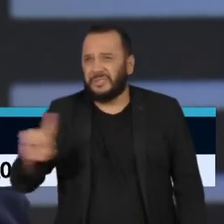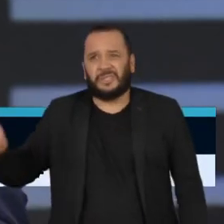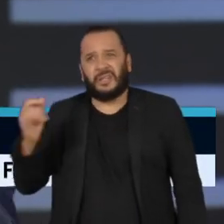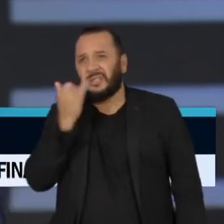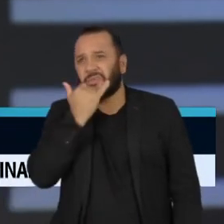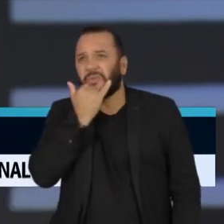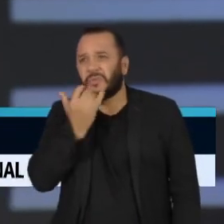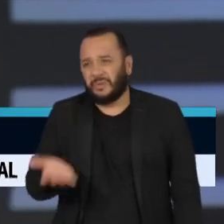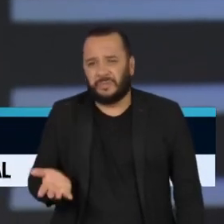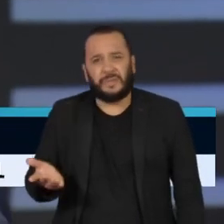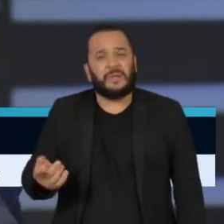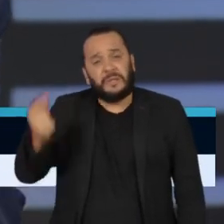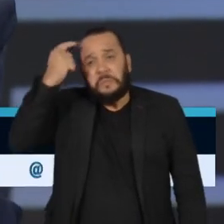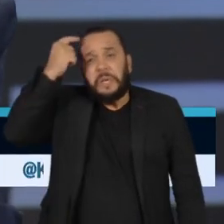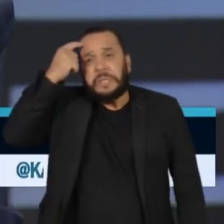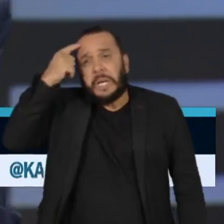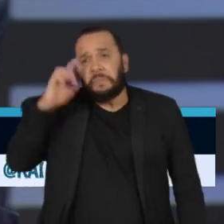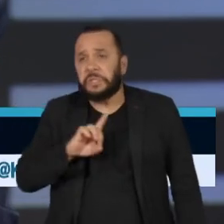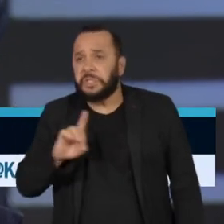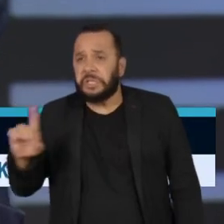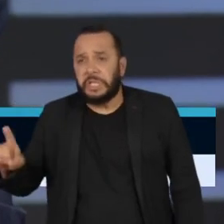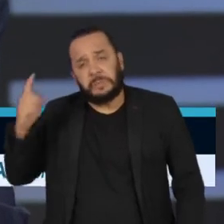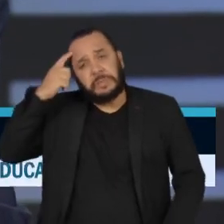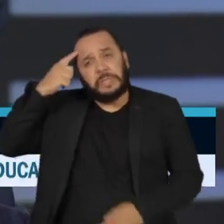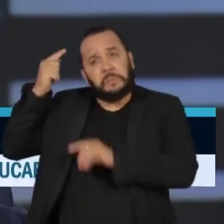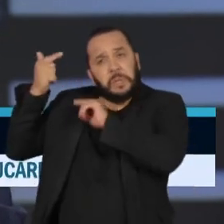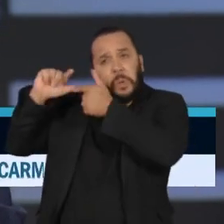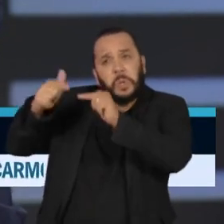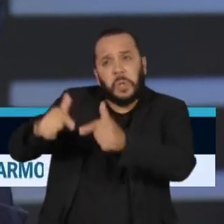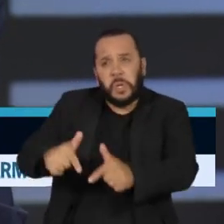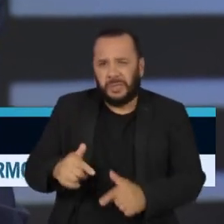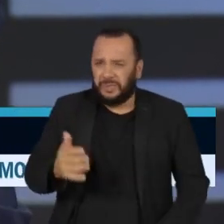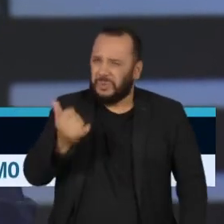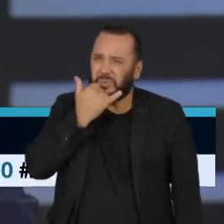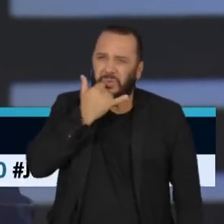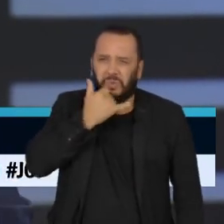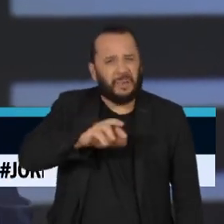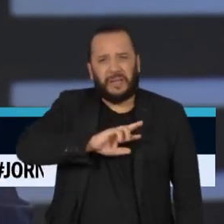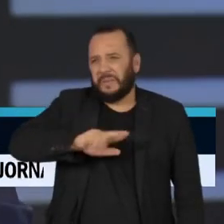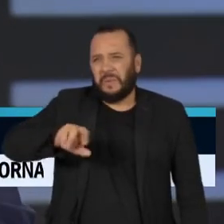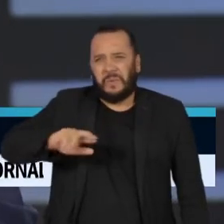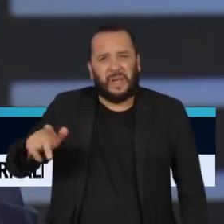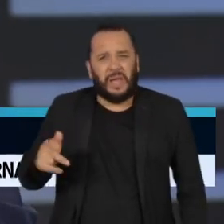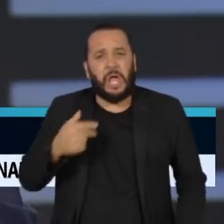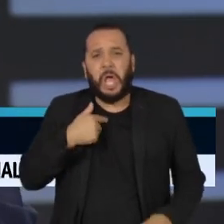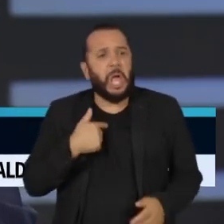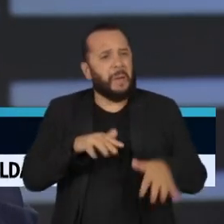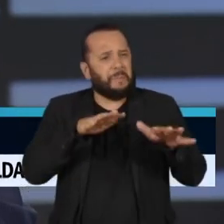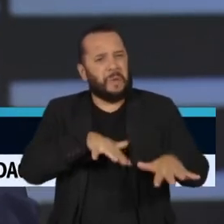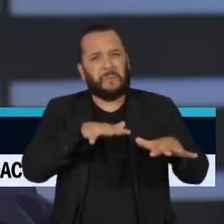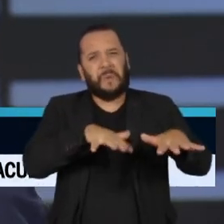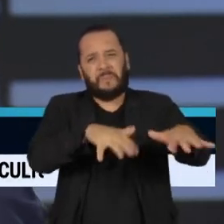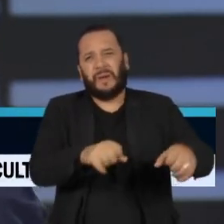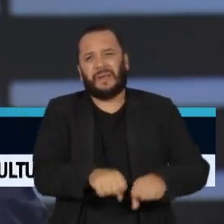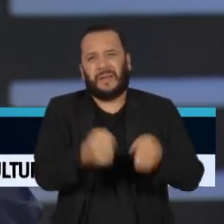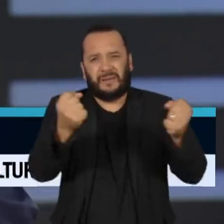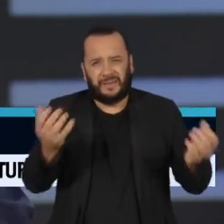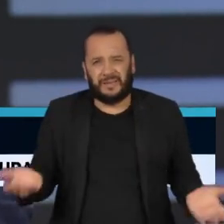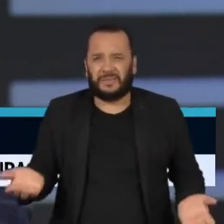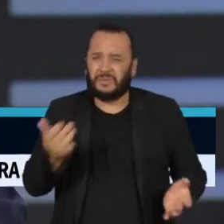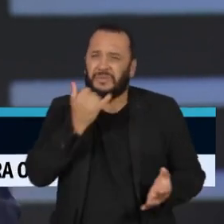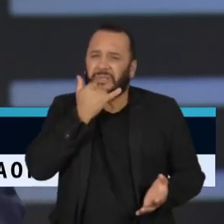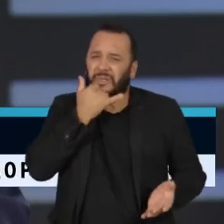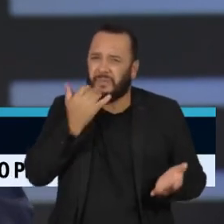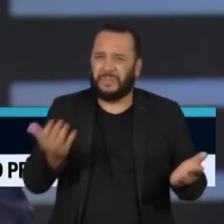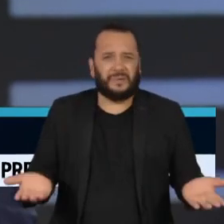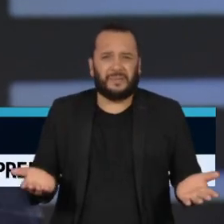com pensamento de direita com o pensamento conservador você acha que o Instant Churchill estaria numa manifestação ele quer conservador em inglês clássico do século